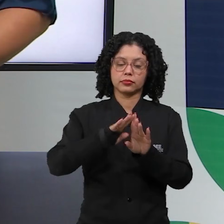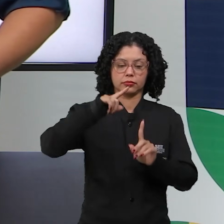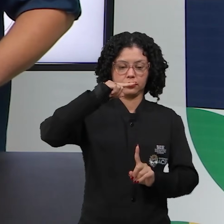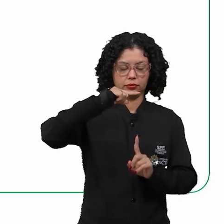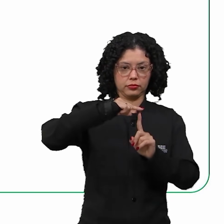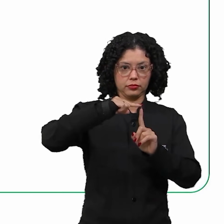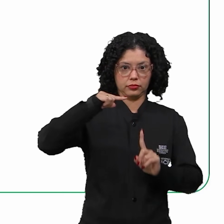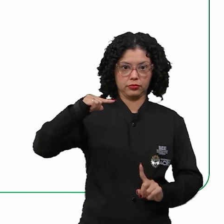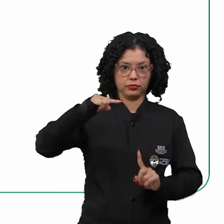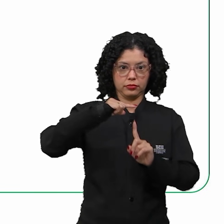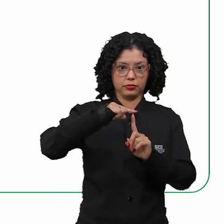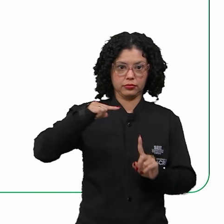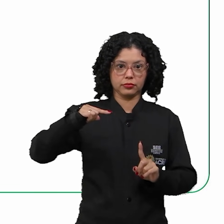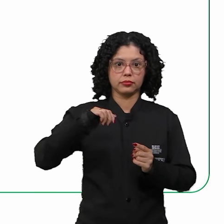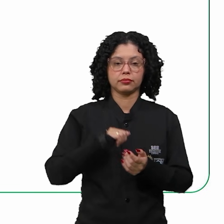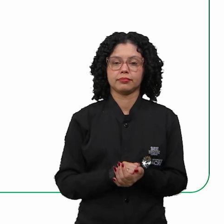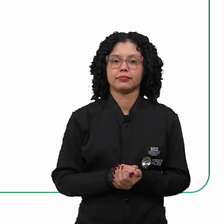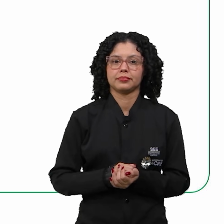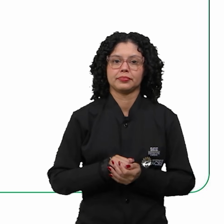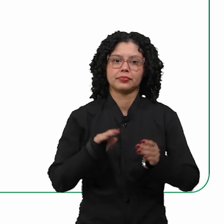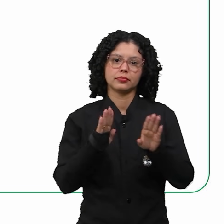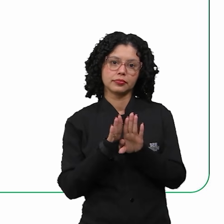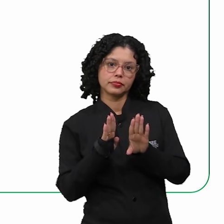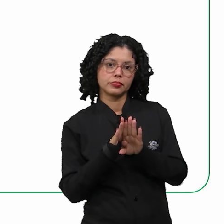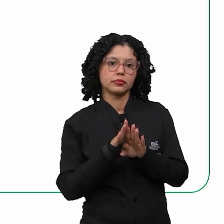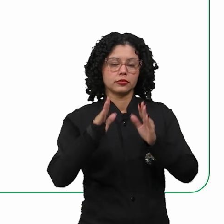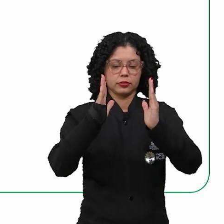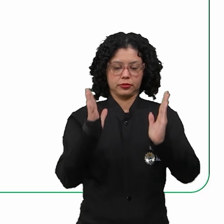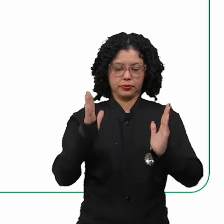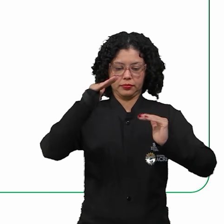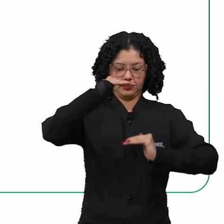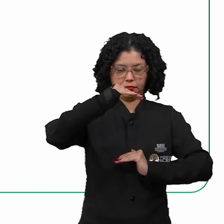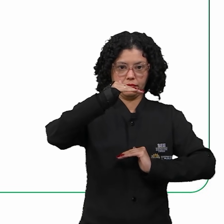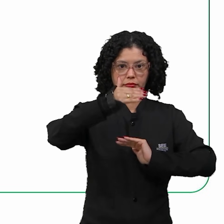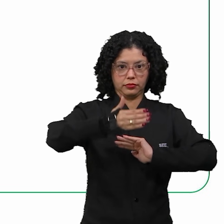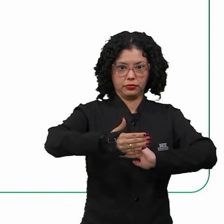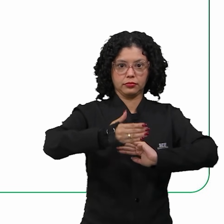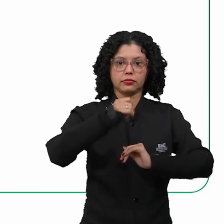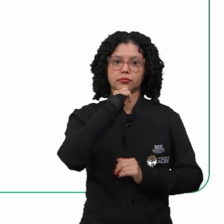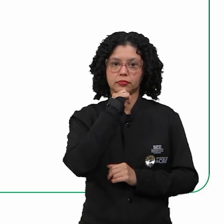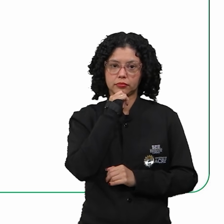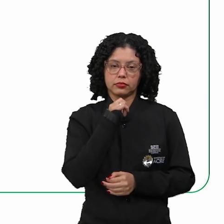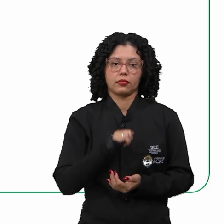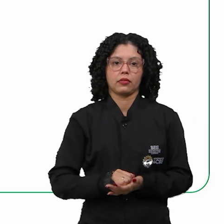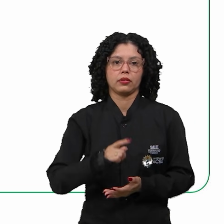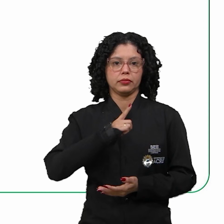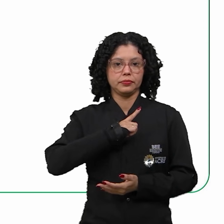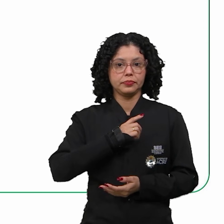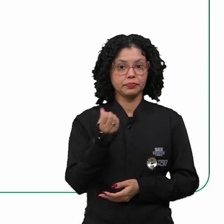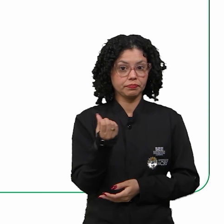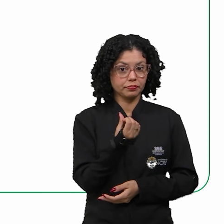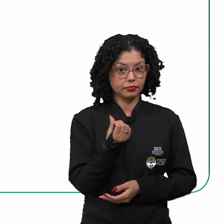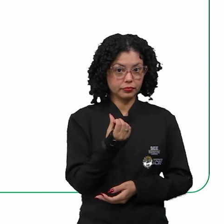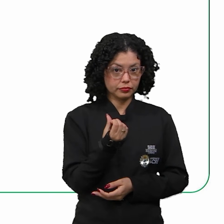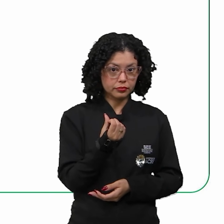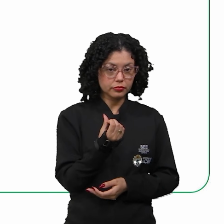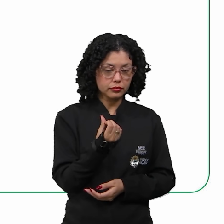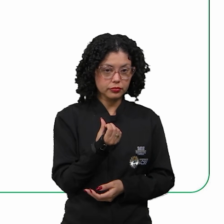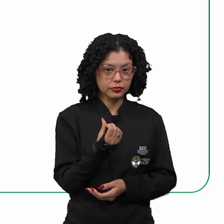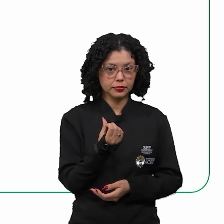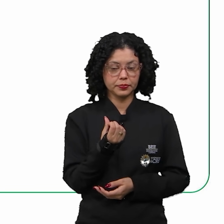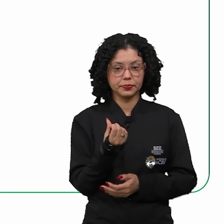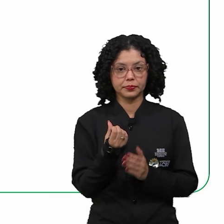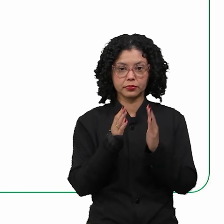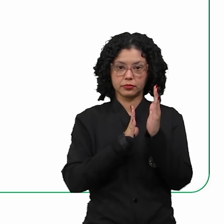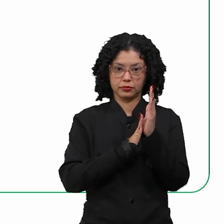vértices, ok? Então, nós temos aqui um exemplo, um cubo. O cubo, ele tem 6 faces.